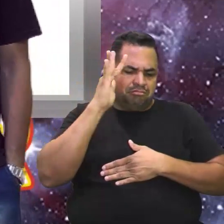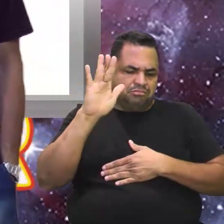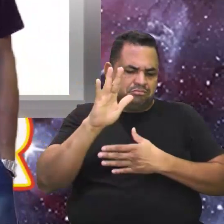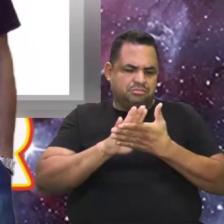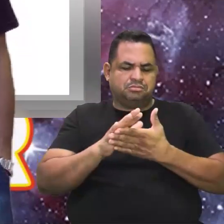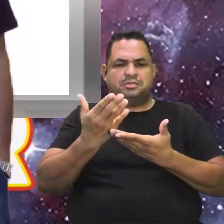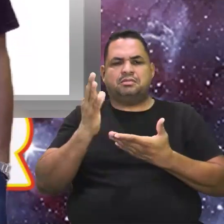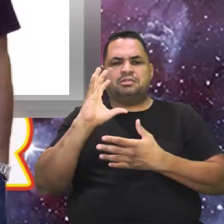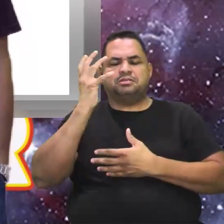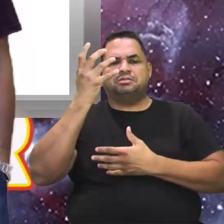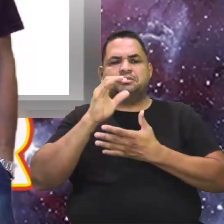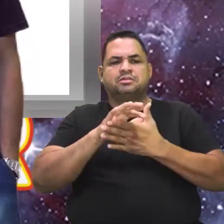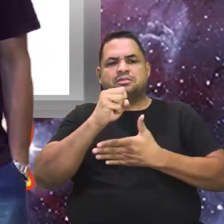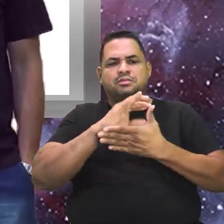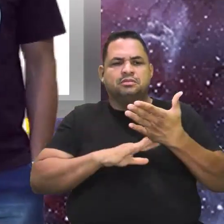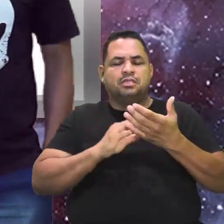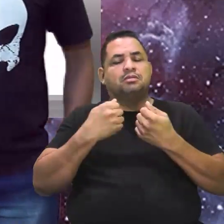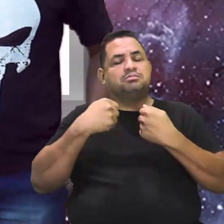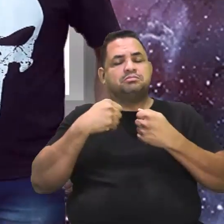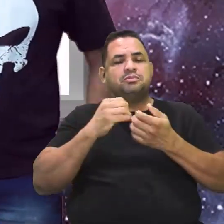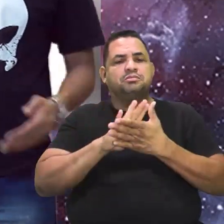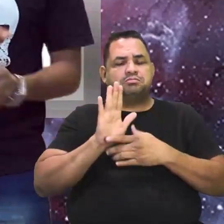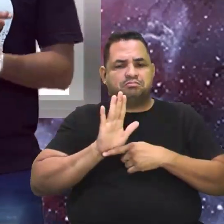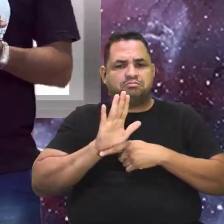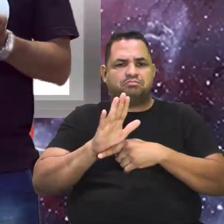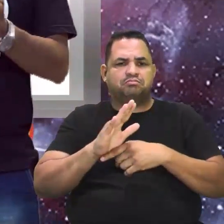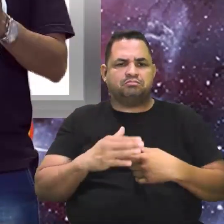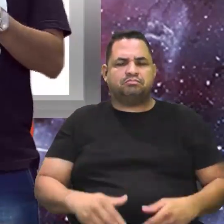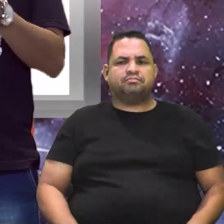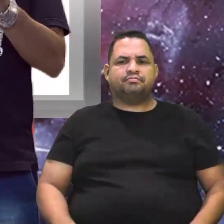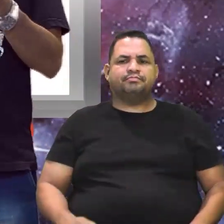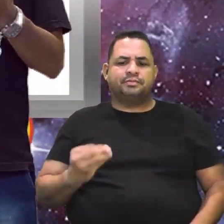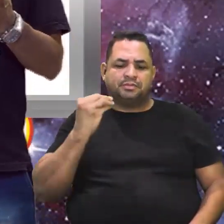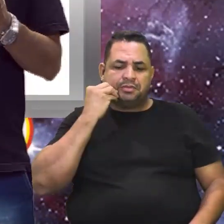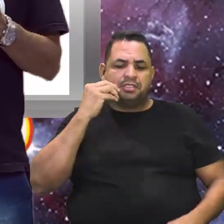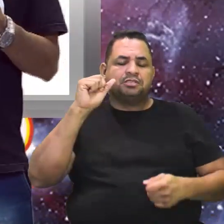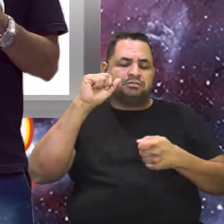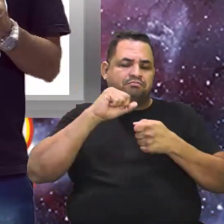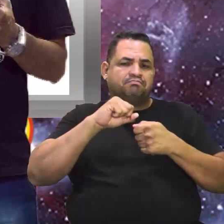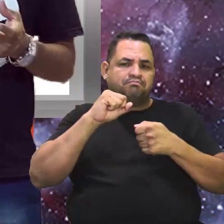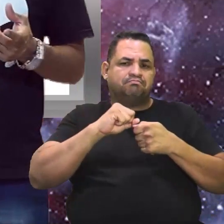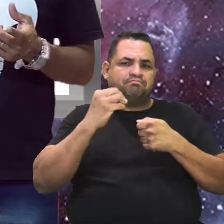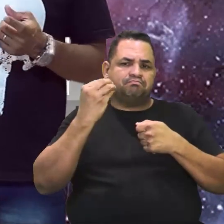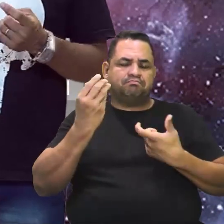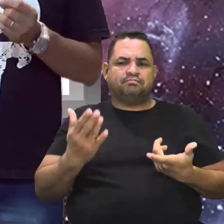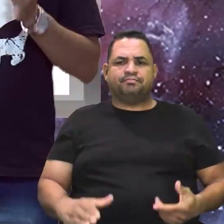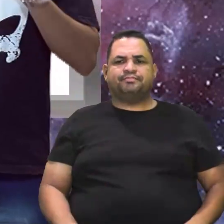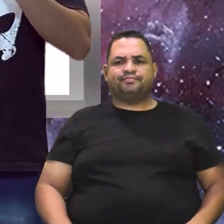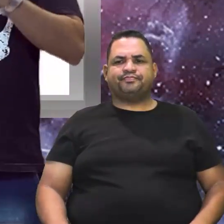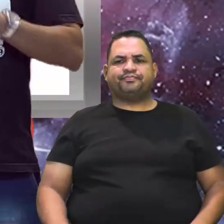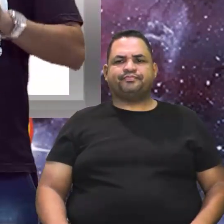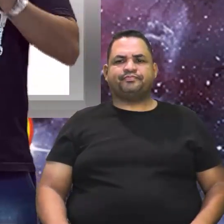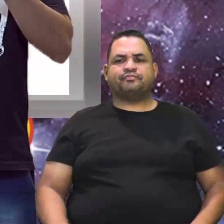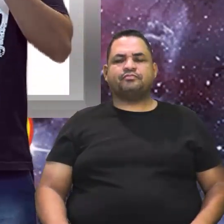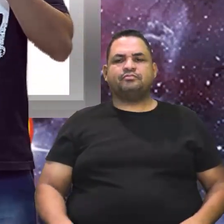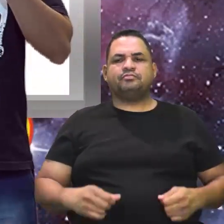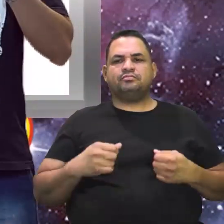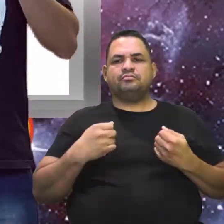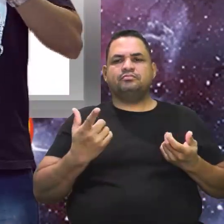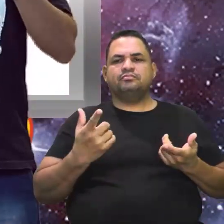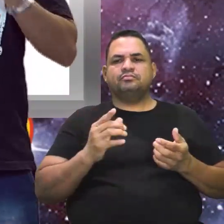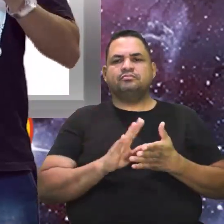questão, aí você pode buscar um auxílio, né? Mas tenta fazer. E nessa pegada de tentar fazer, você tentou,